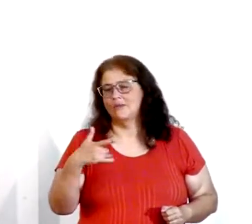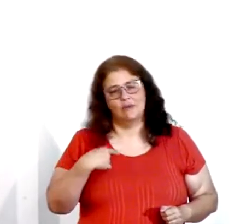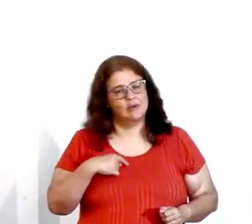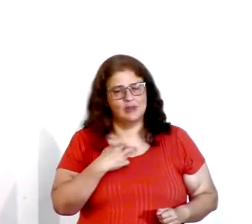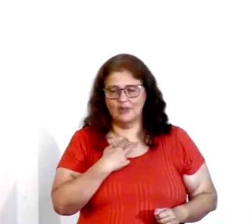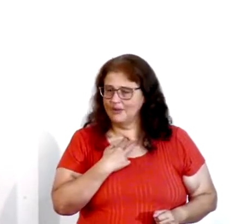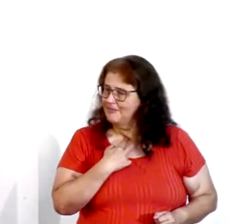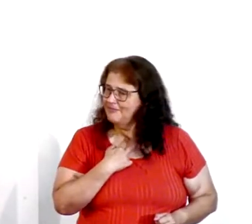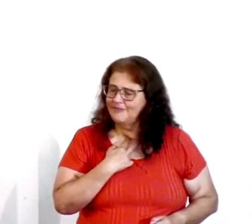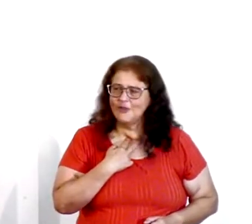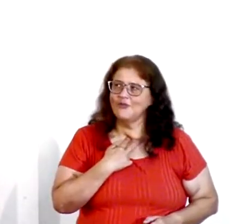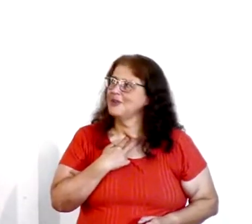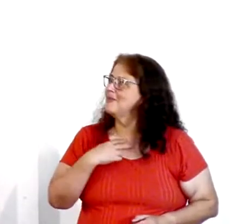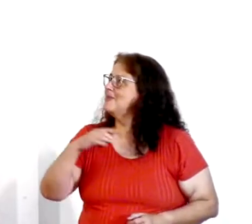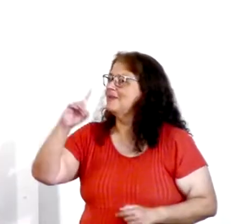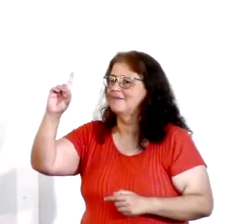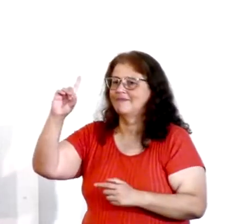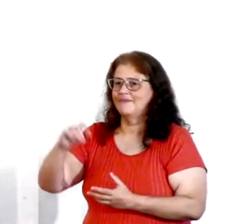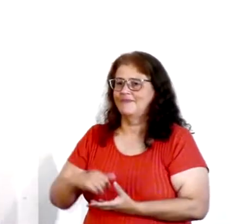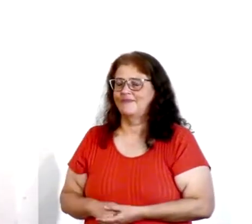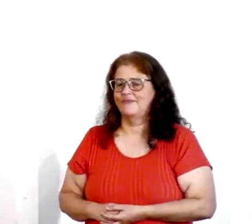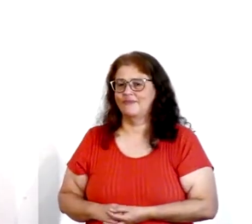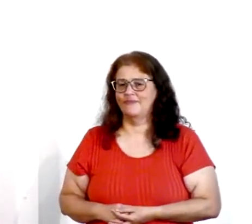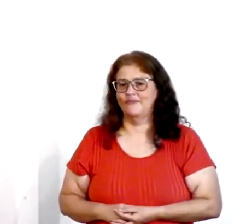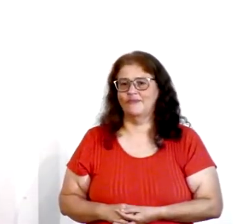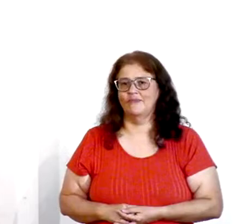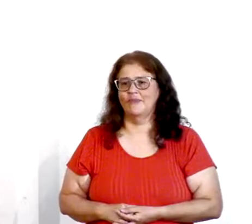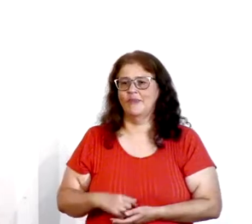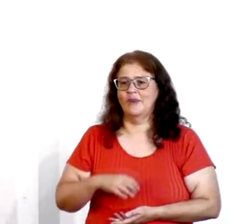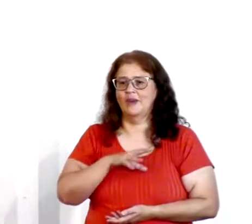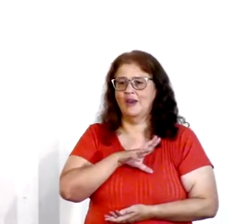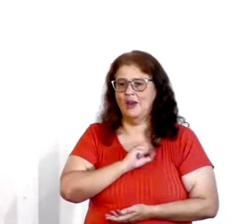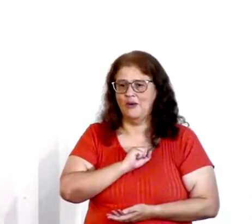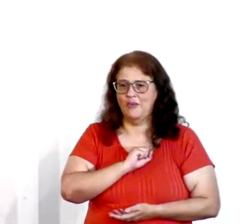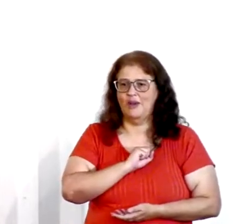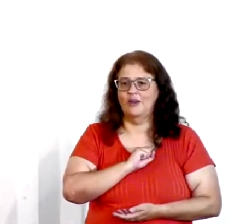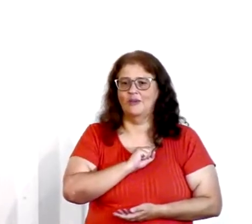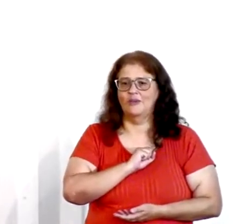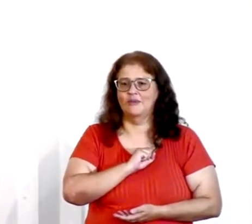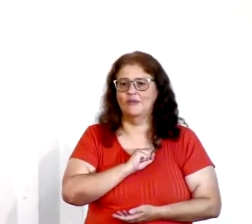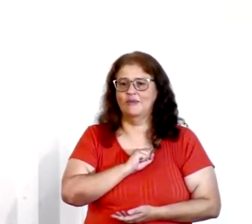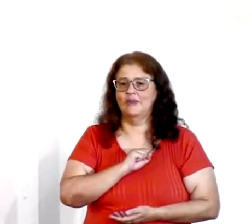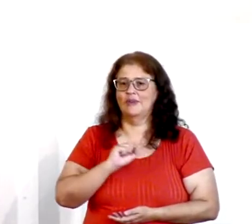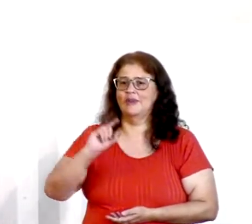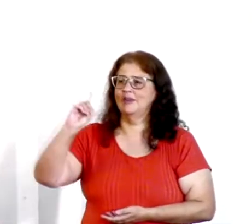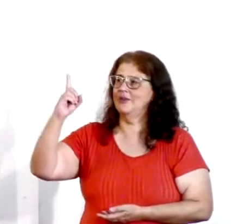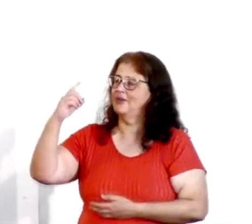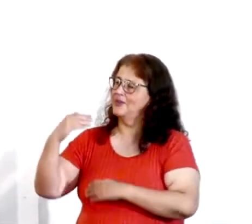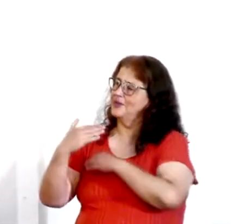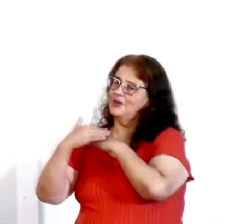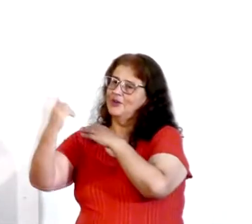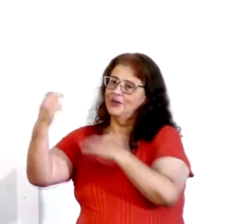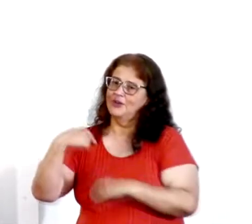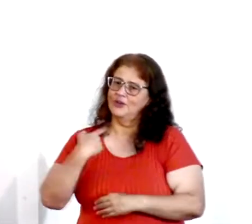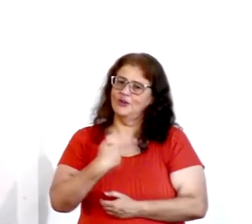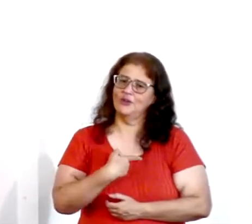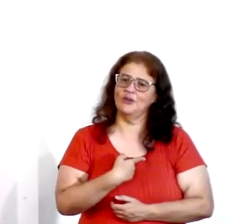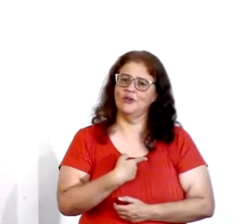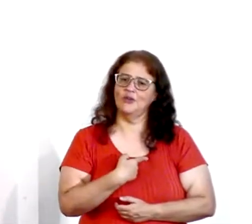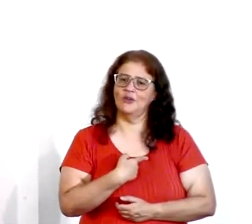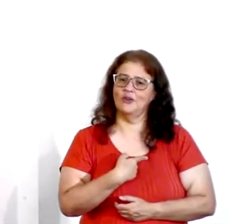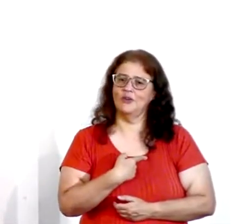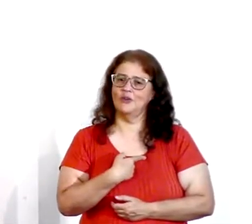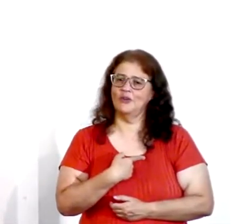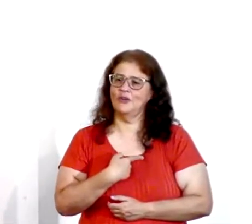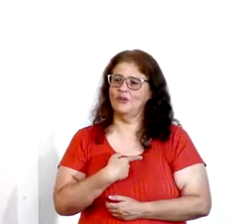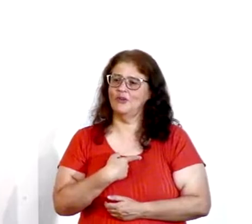sua presença. Queridos, este salmo nos chama a considerar o pecado